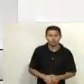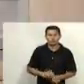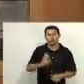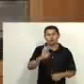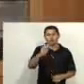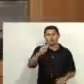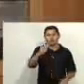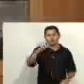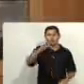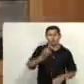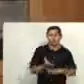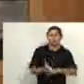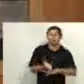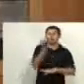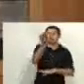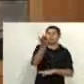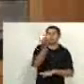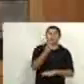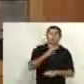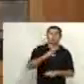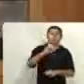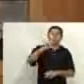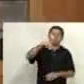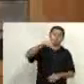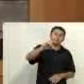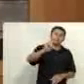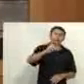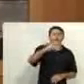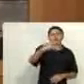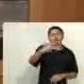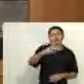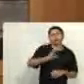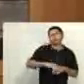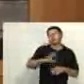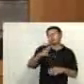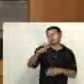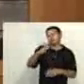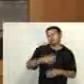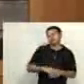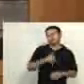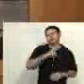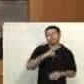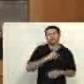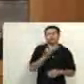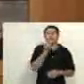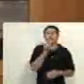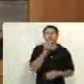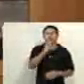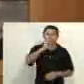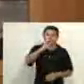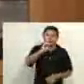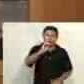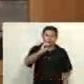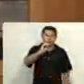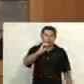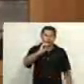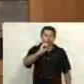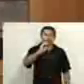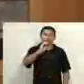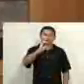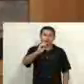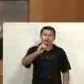evento estar acima de média mais ou menos 3 sigma é muito remota. Eu tenho uma chance de